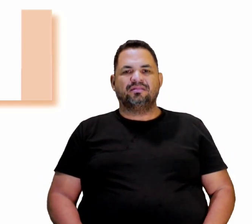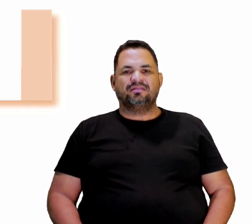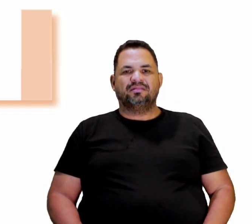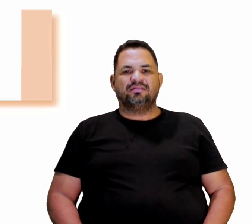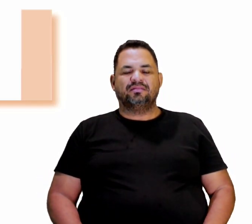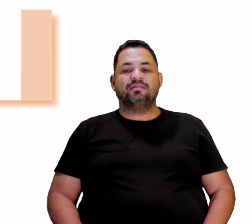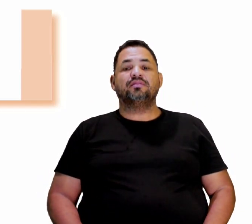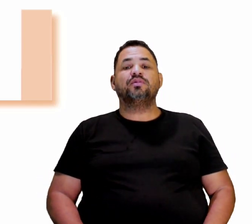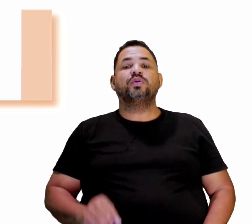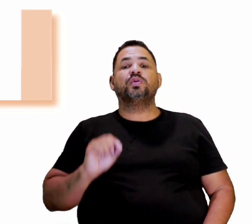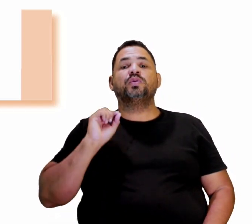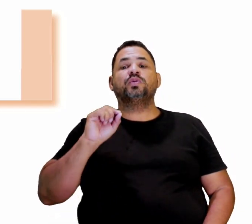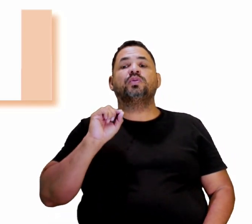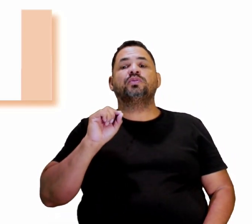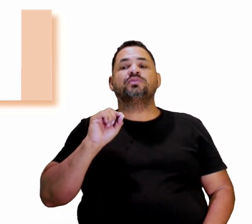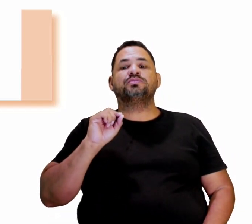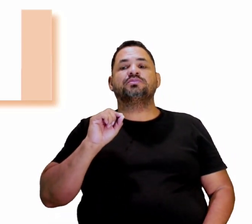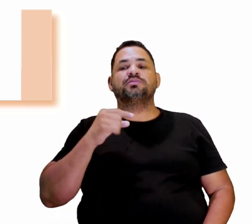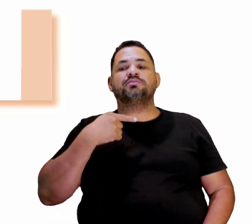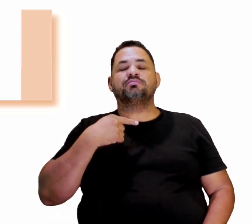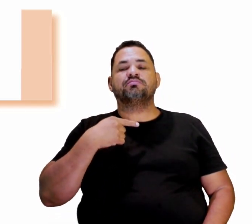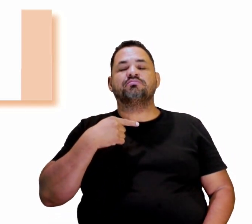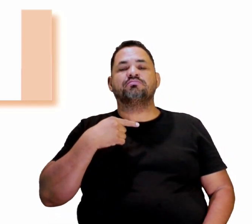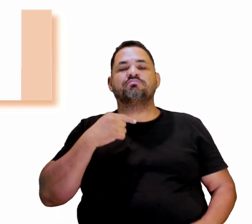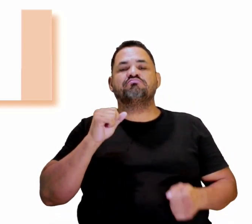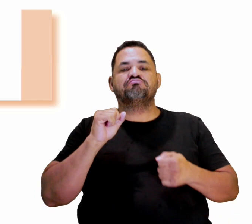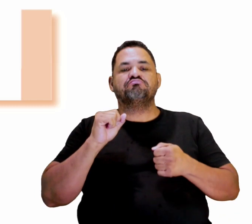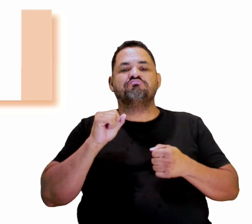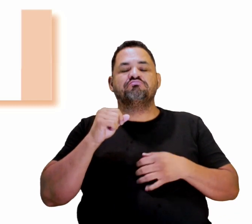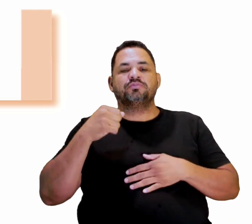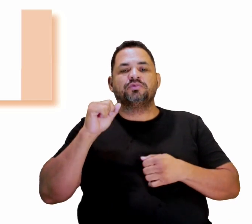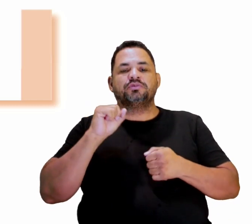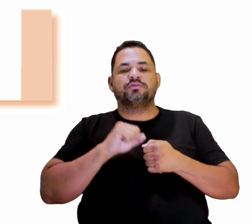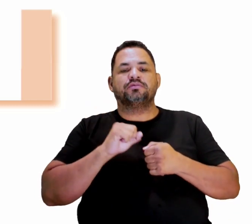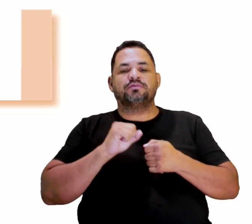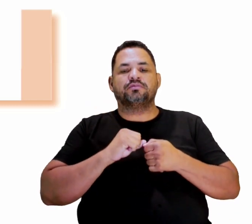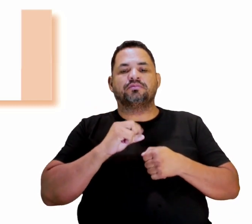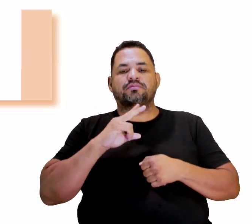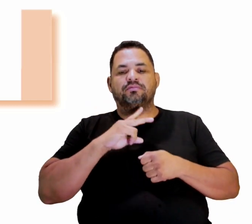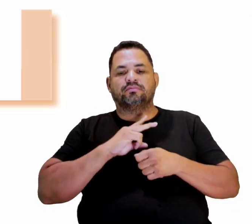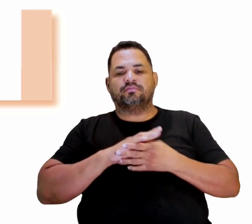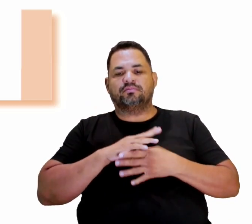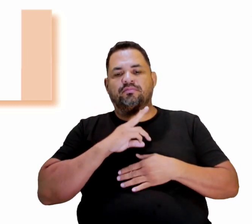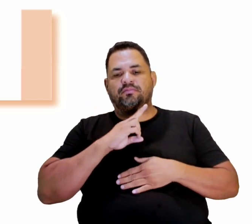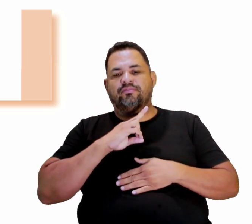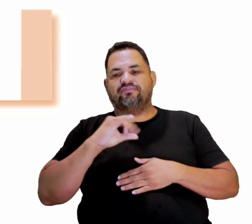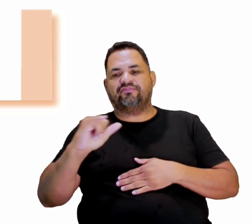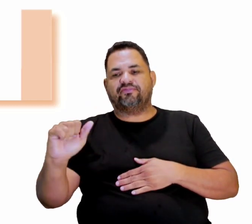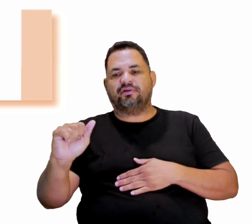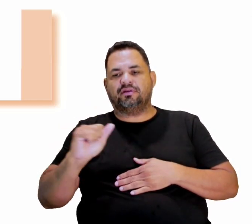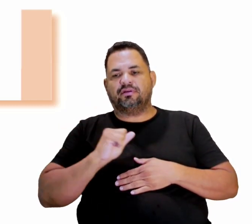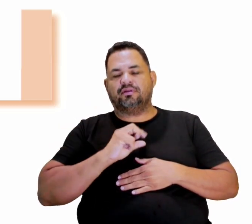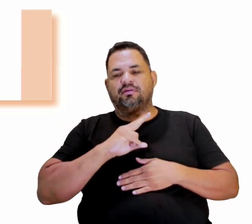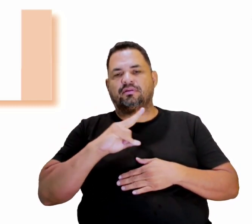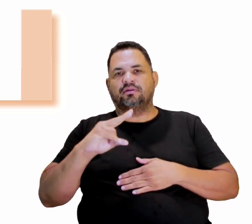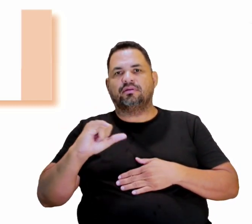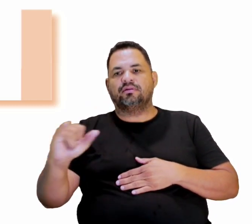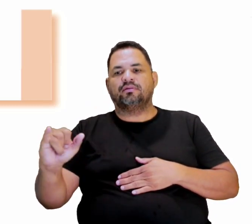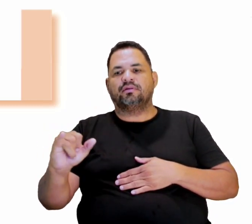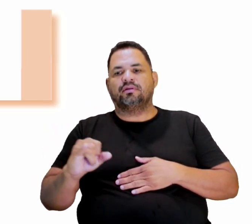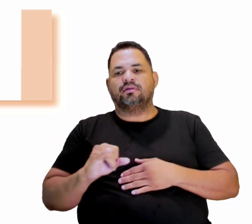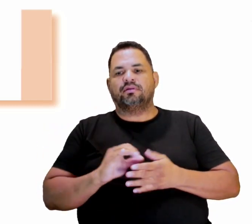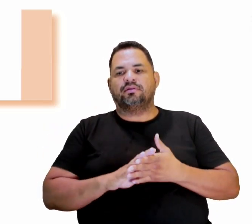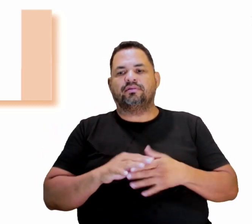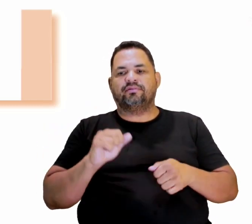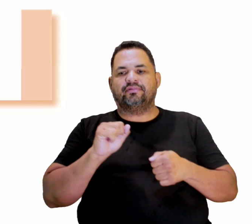to do que você vai fazer agora sim agora se vai vou vamos faz mais sentido